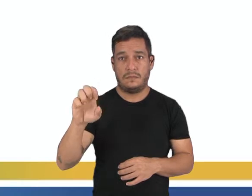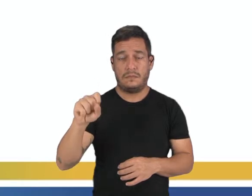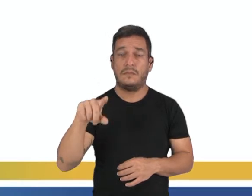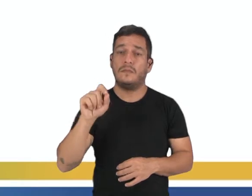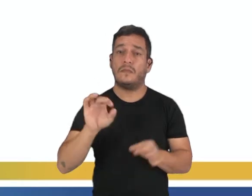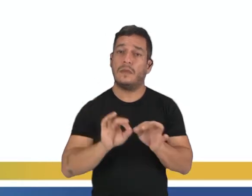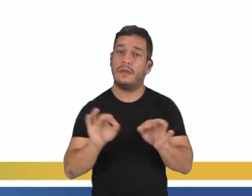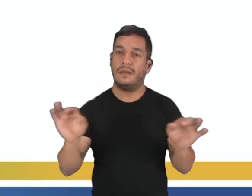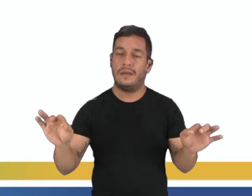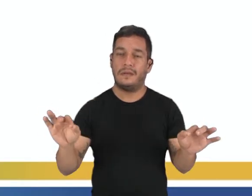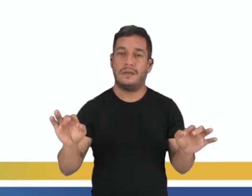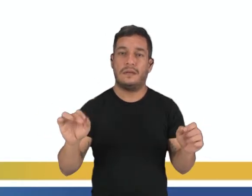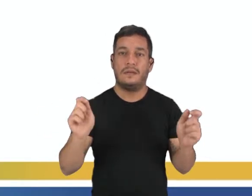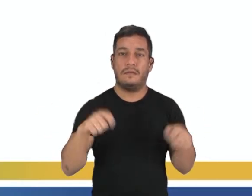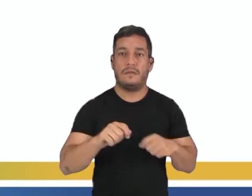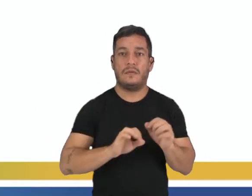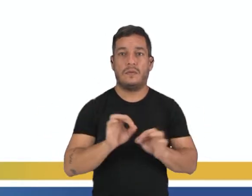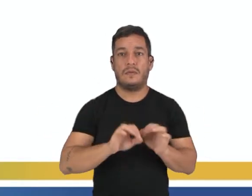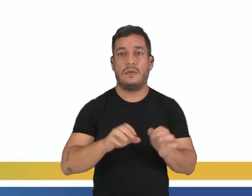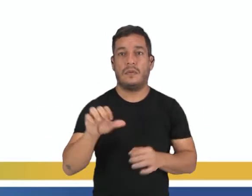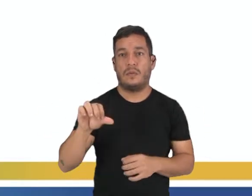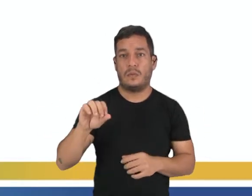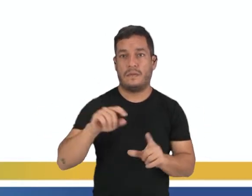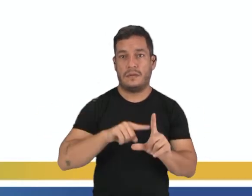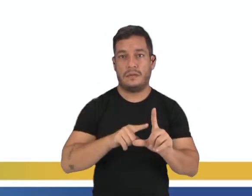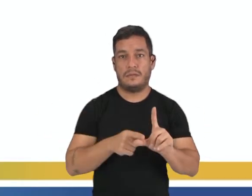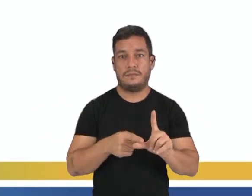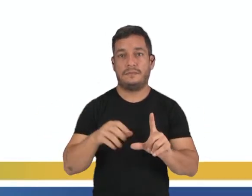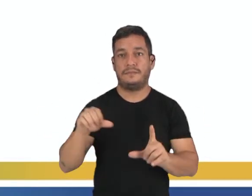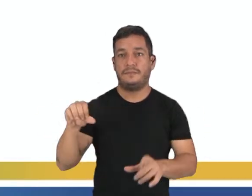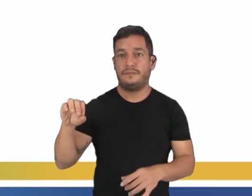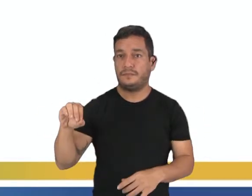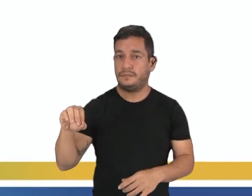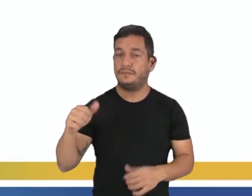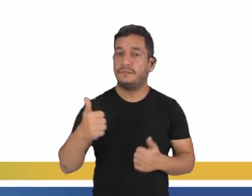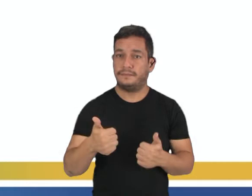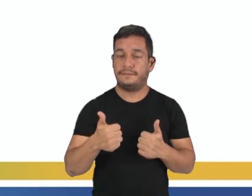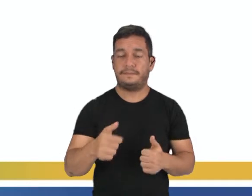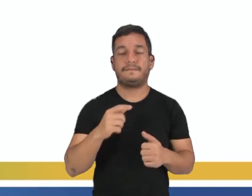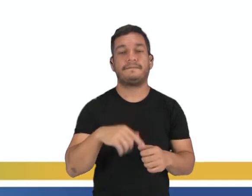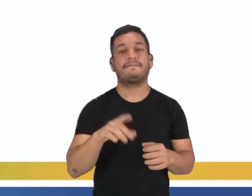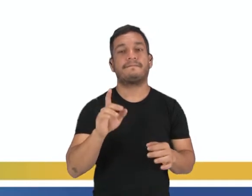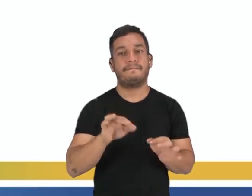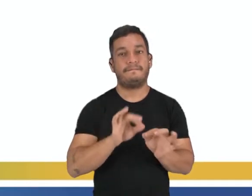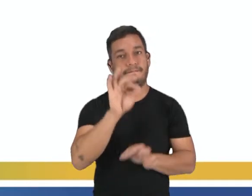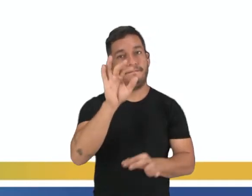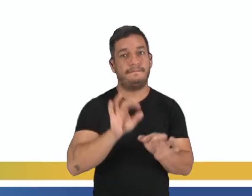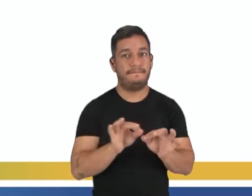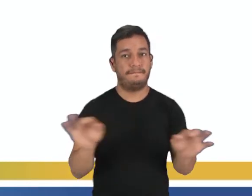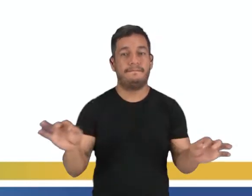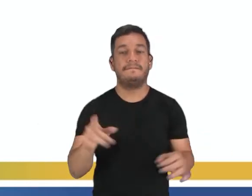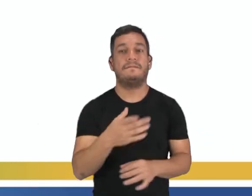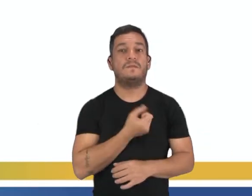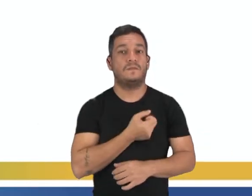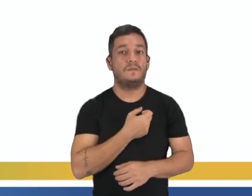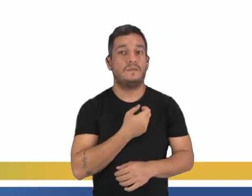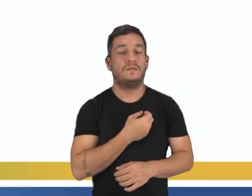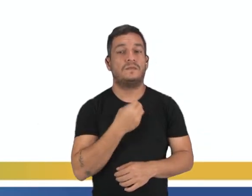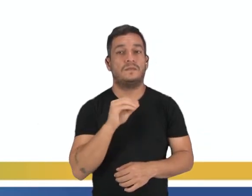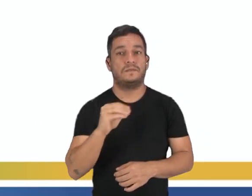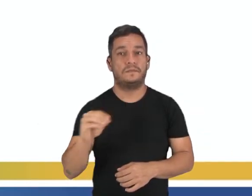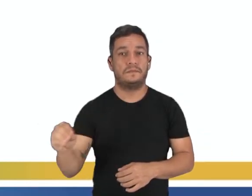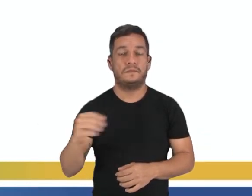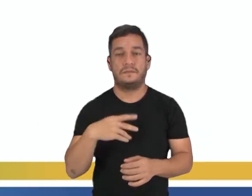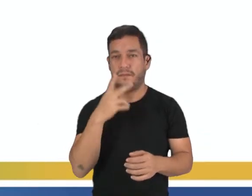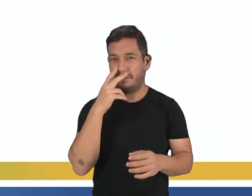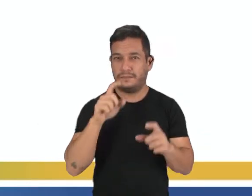são retas que formam ângulo de 90 graus, certo? Esses eixos, essas retas, elas são numeradas, como se fosse uma